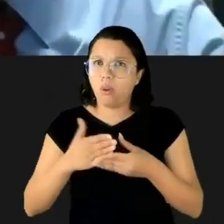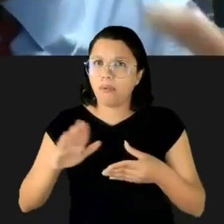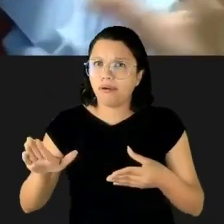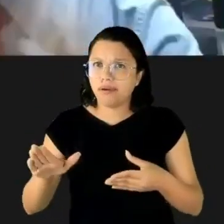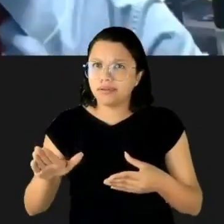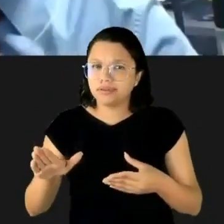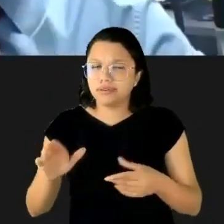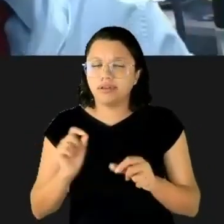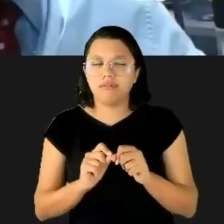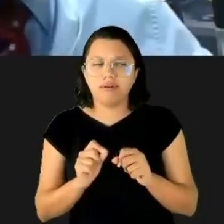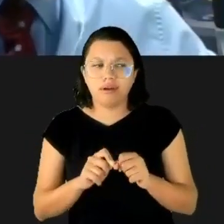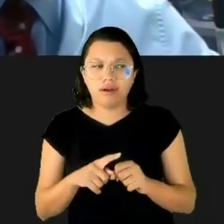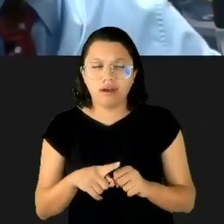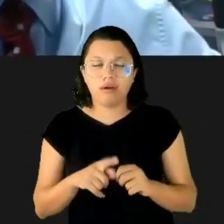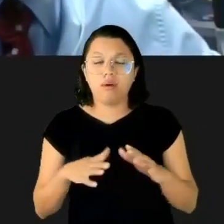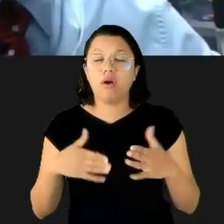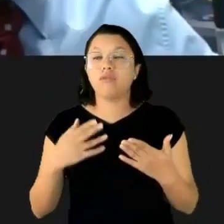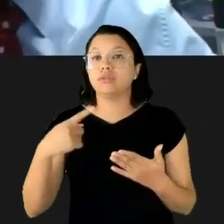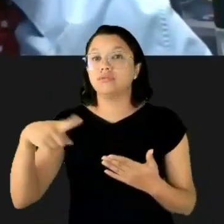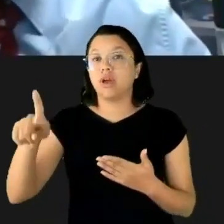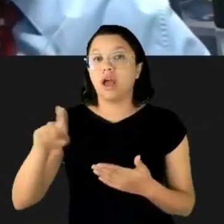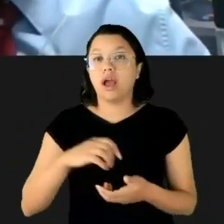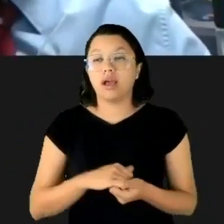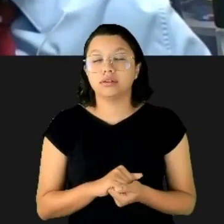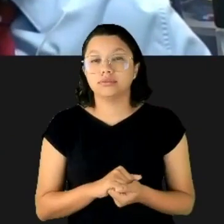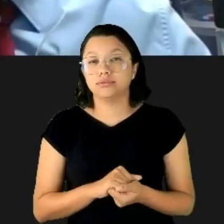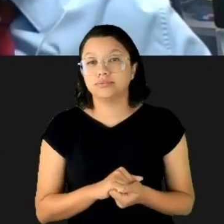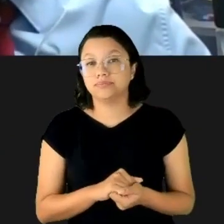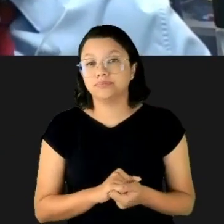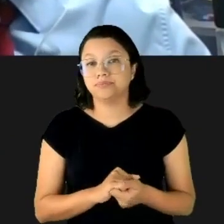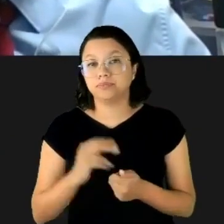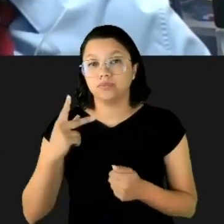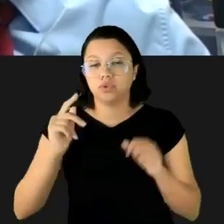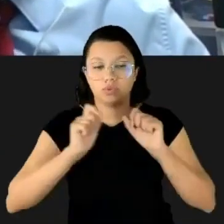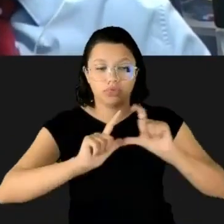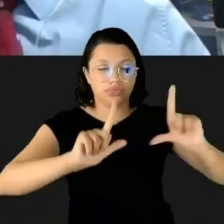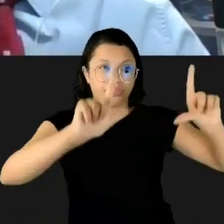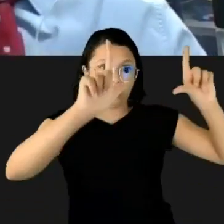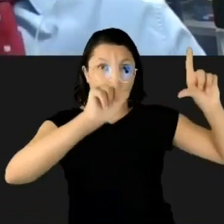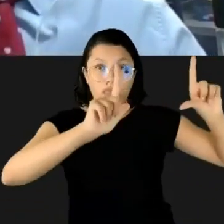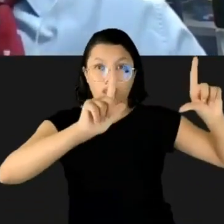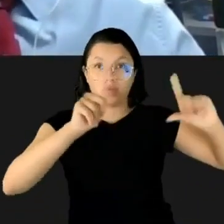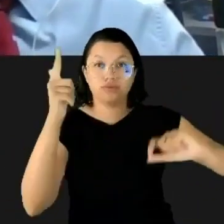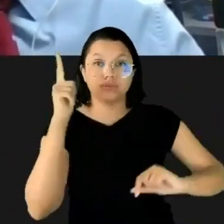e quando você vai lá para a sua para a sua tela você consegue